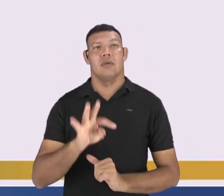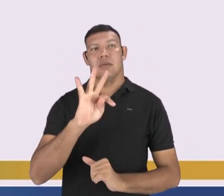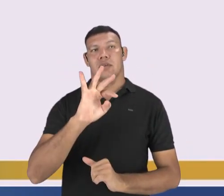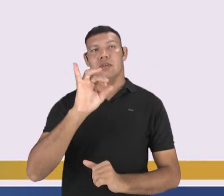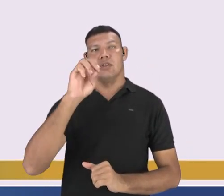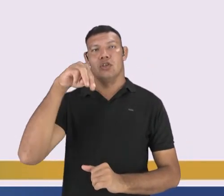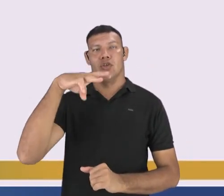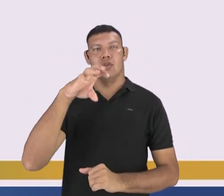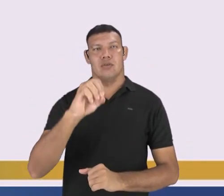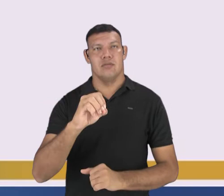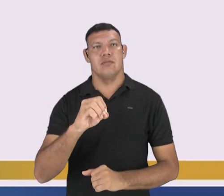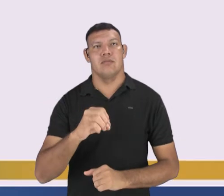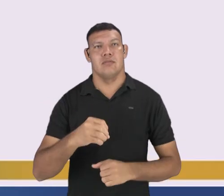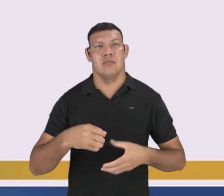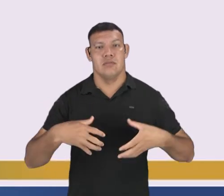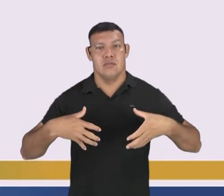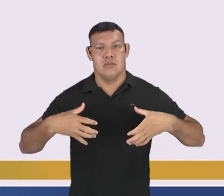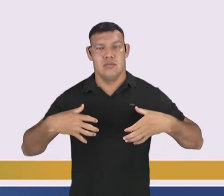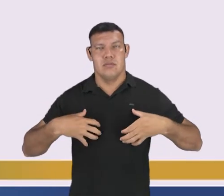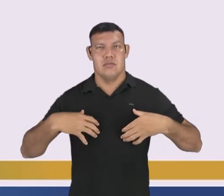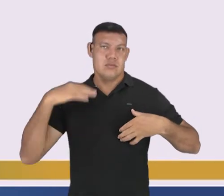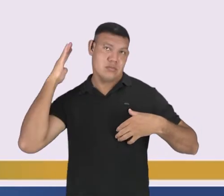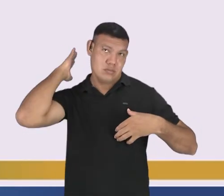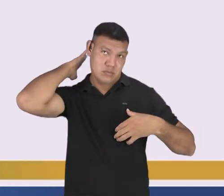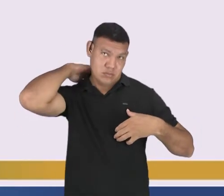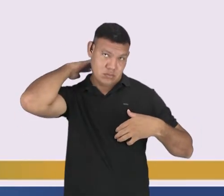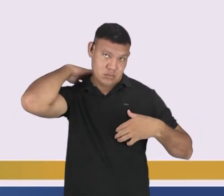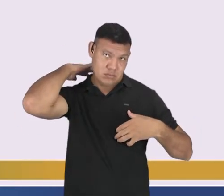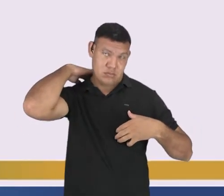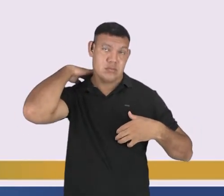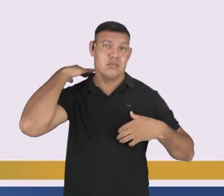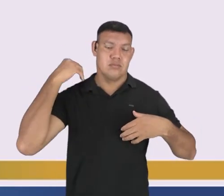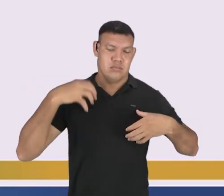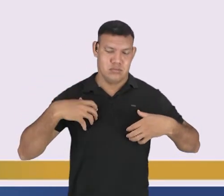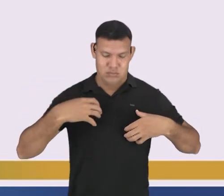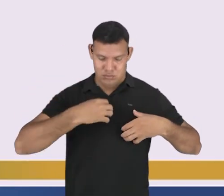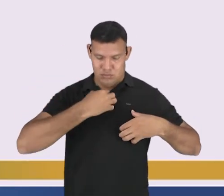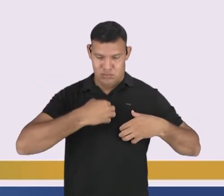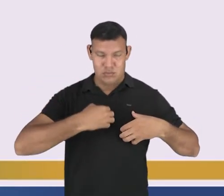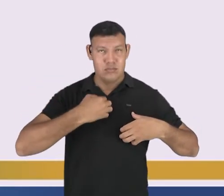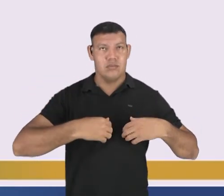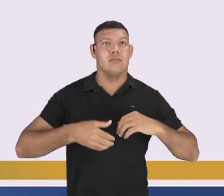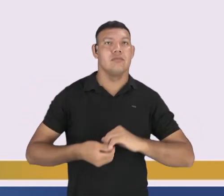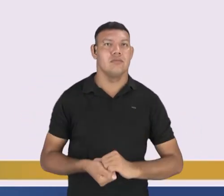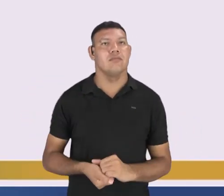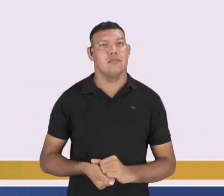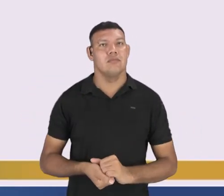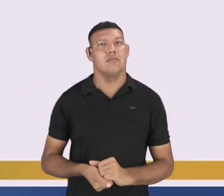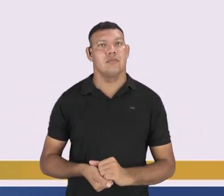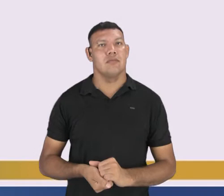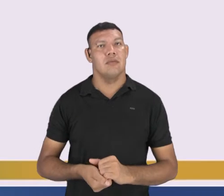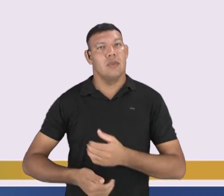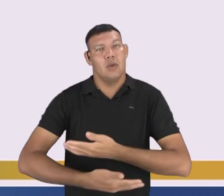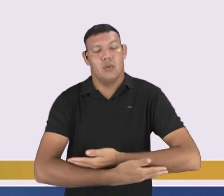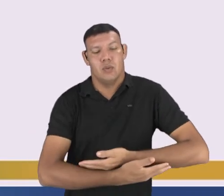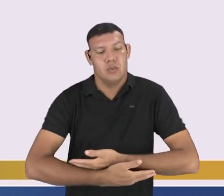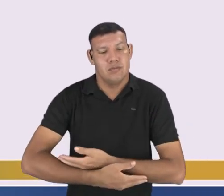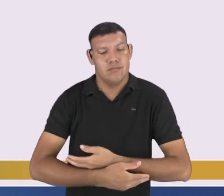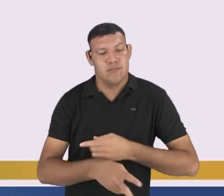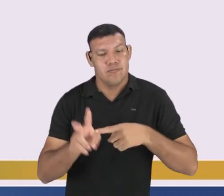está situado entre os pulmões e produz um hormônio que atua na defesa do organismo recém-nascido contra